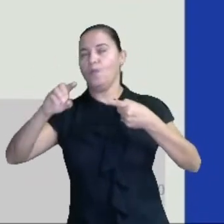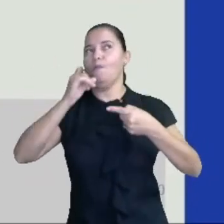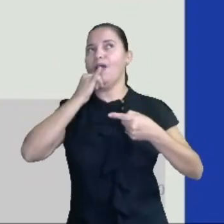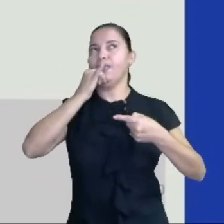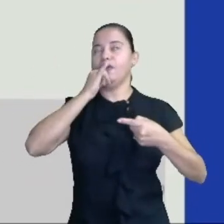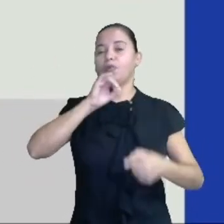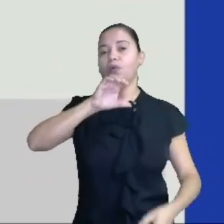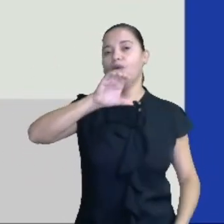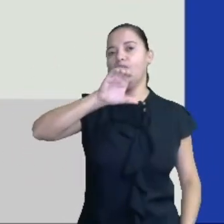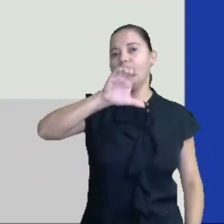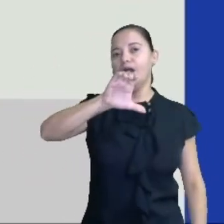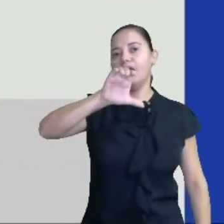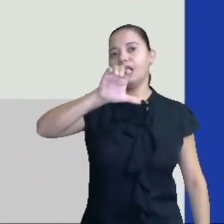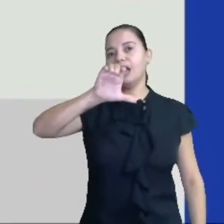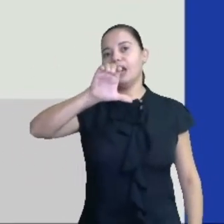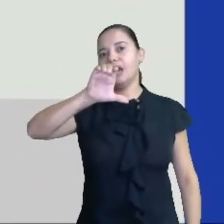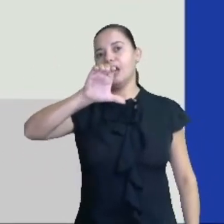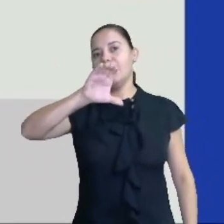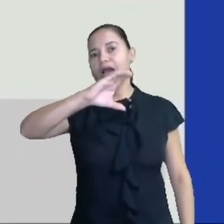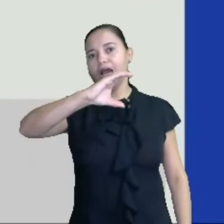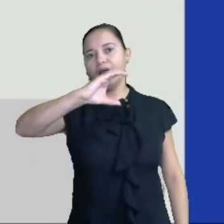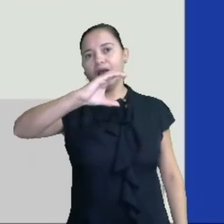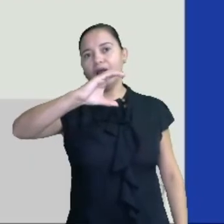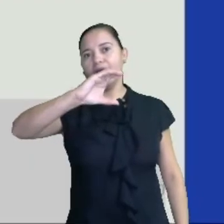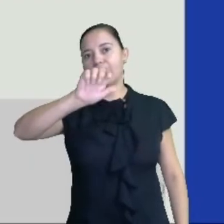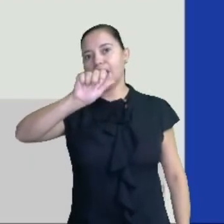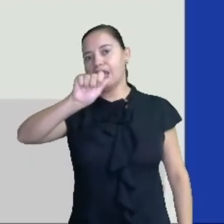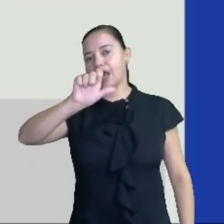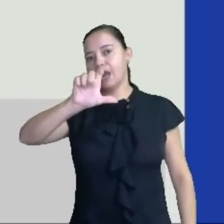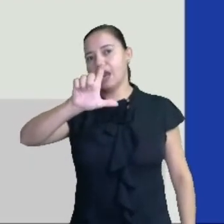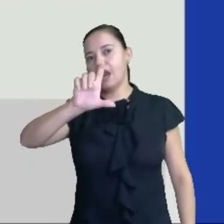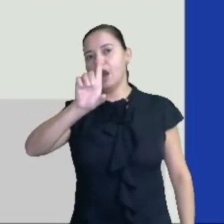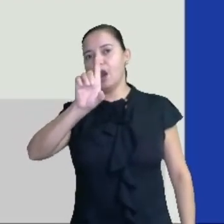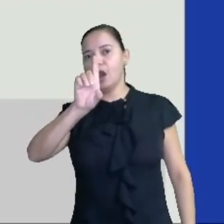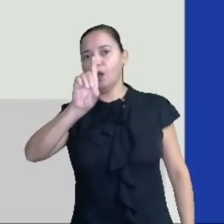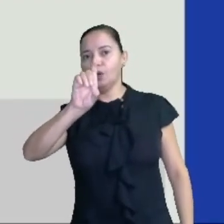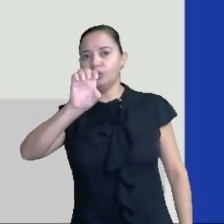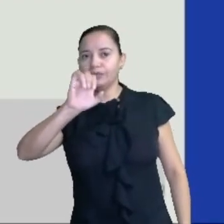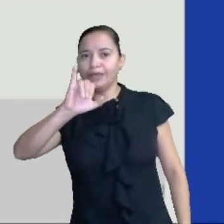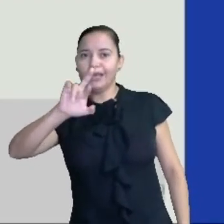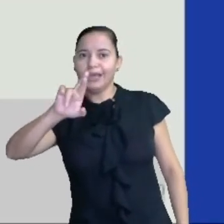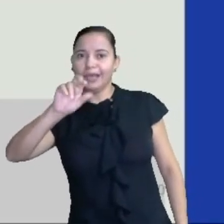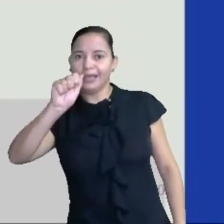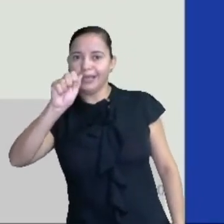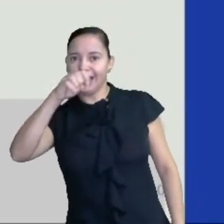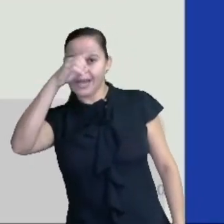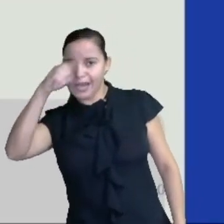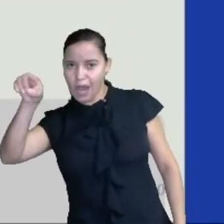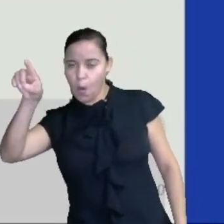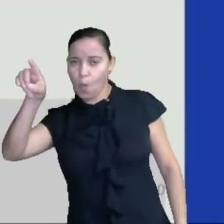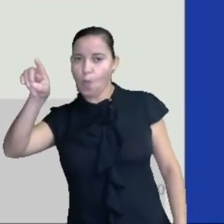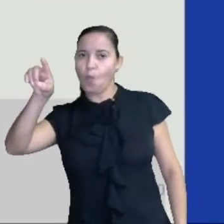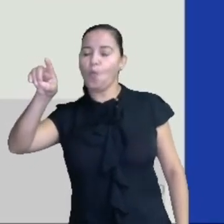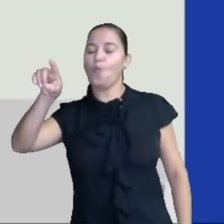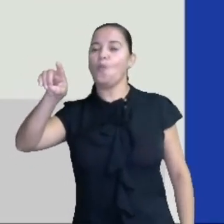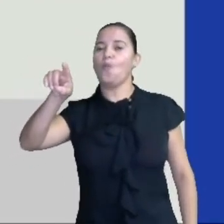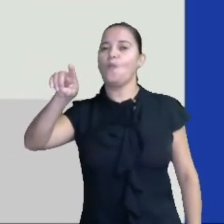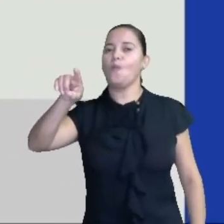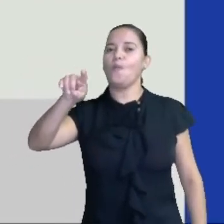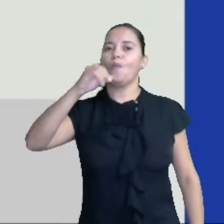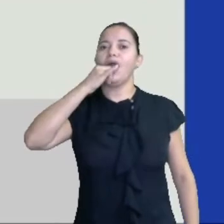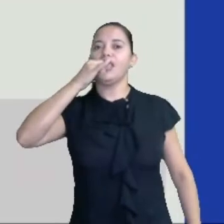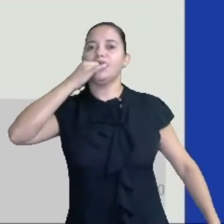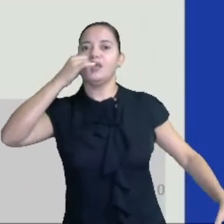Caldeirão. Lembrando que aqui significa caldeira, né? Caldeirão seria